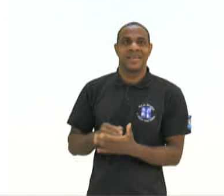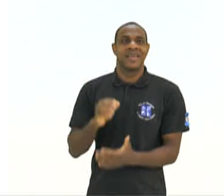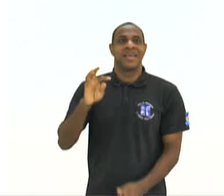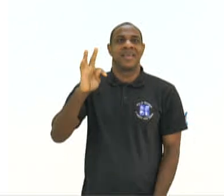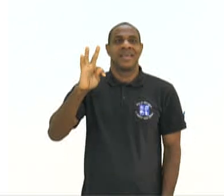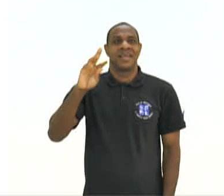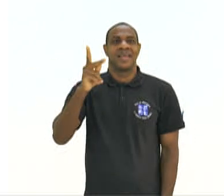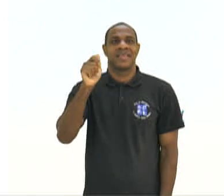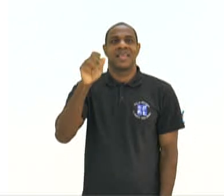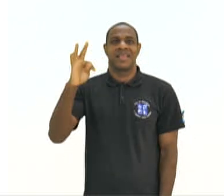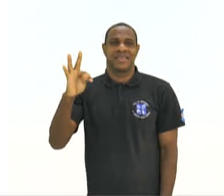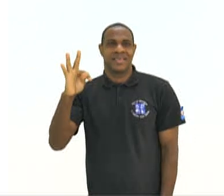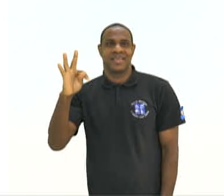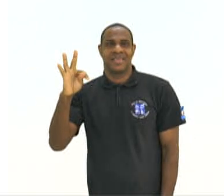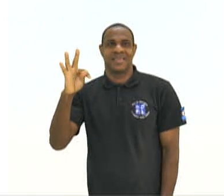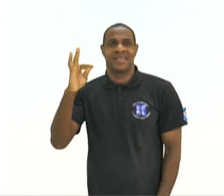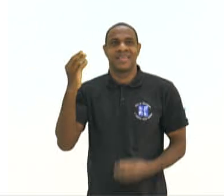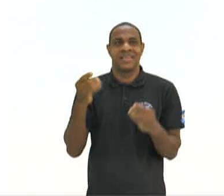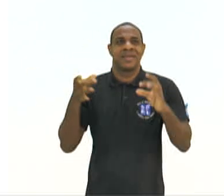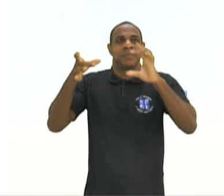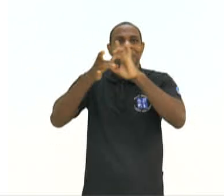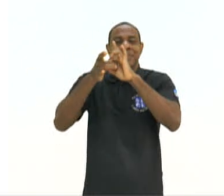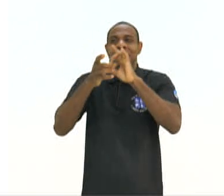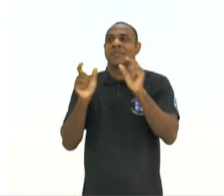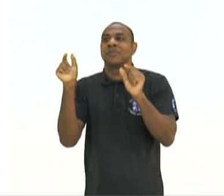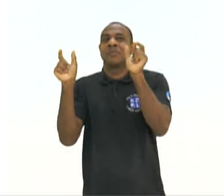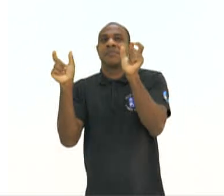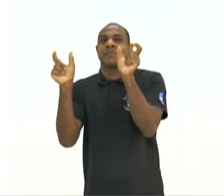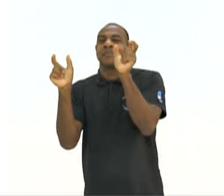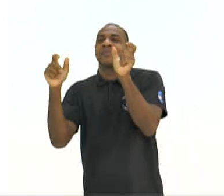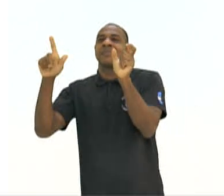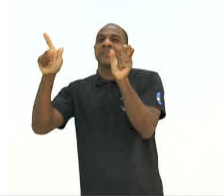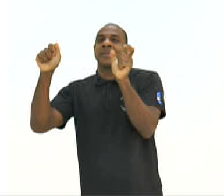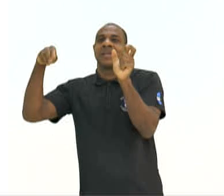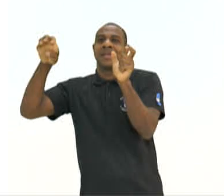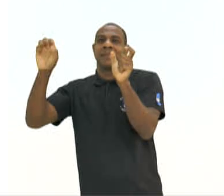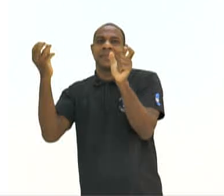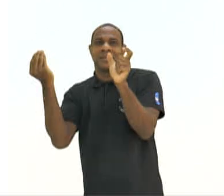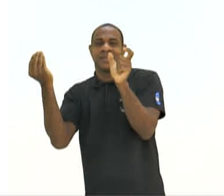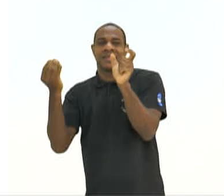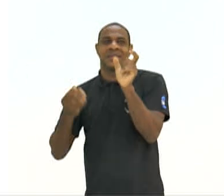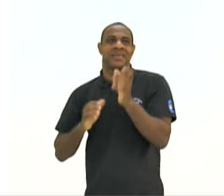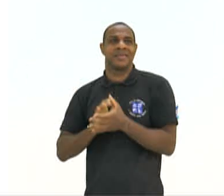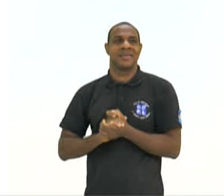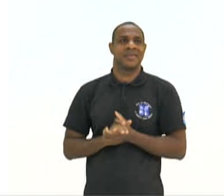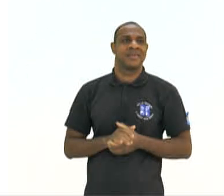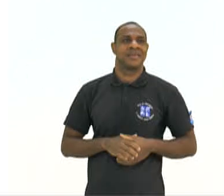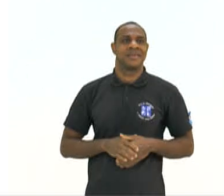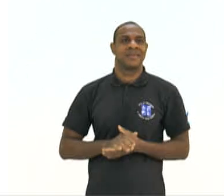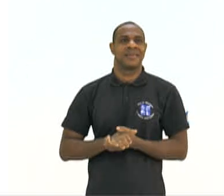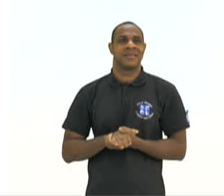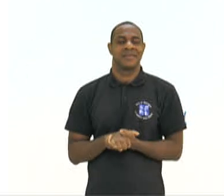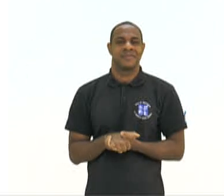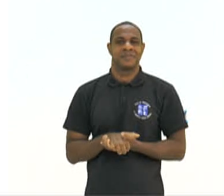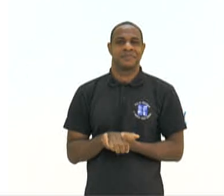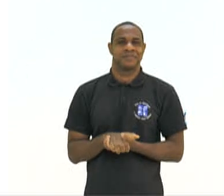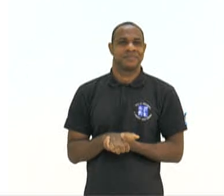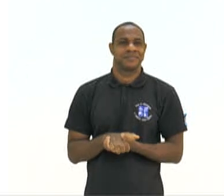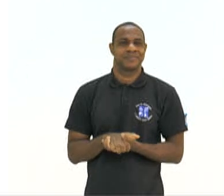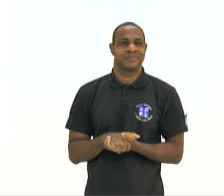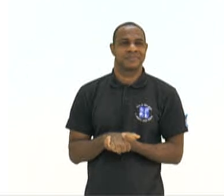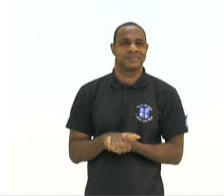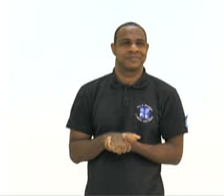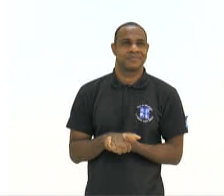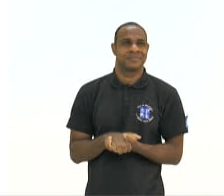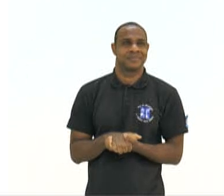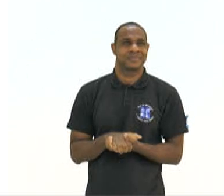aparece para a alusão ou para fazer a conexão com a palavra games. Kids should play extra game which involve being